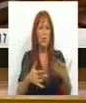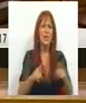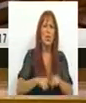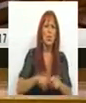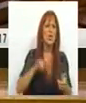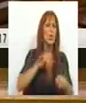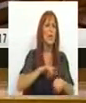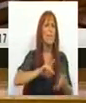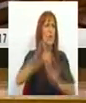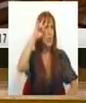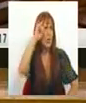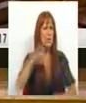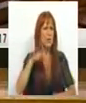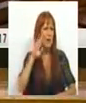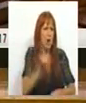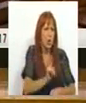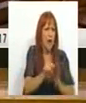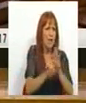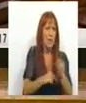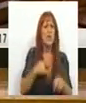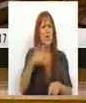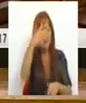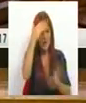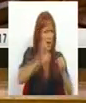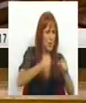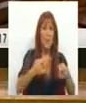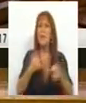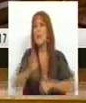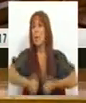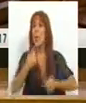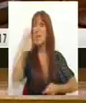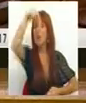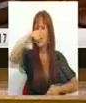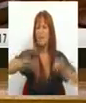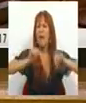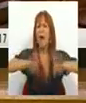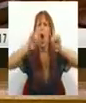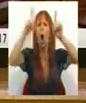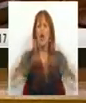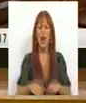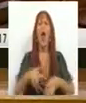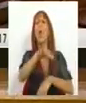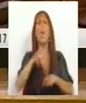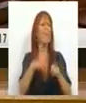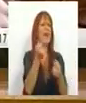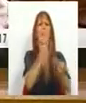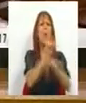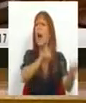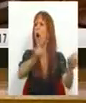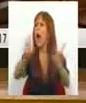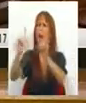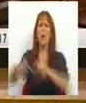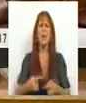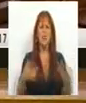tempo do engenheiro Sócrates também sabíamos o que não estava no memorando de entendimento. Mas era bom que dissessem o que está aqui. Aonde é que estão essas